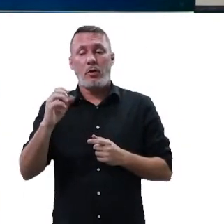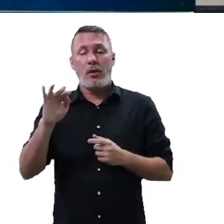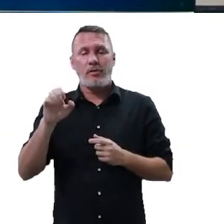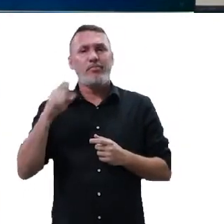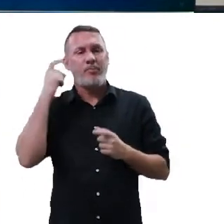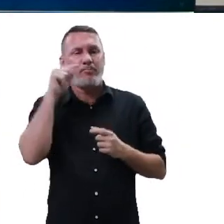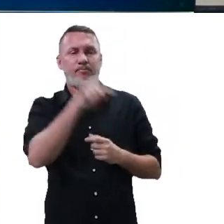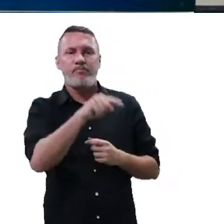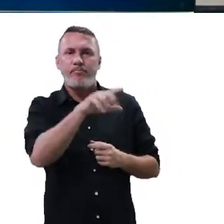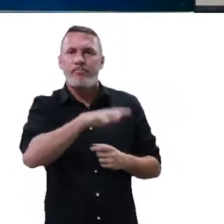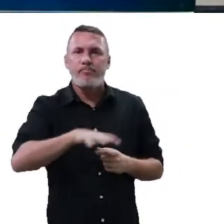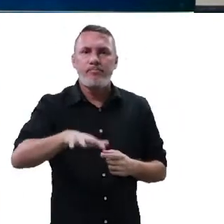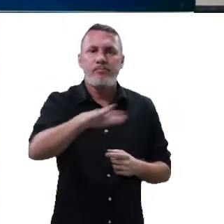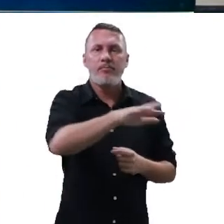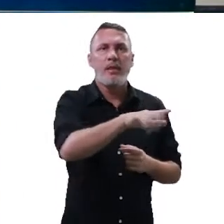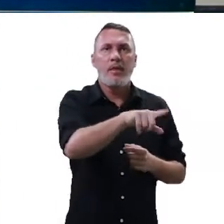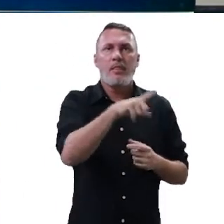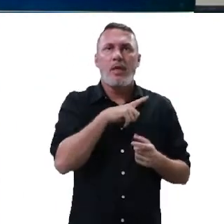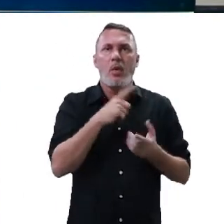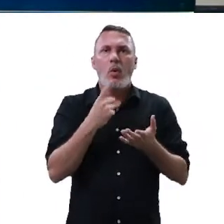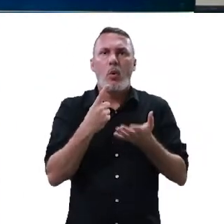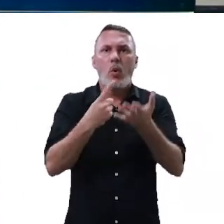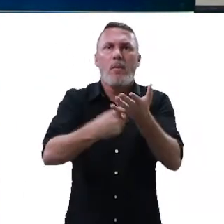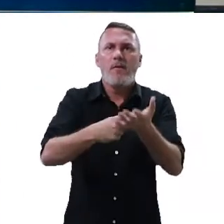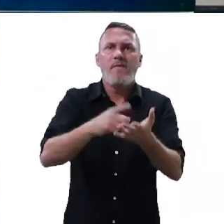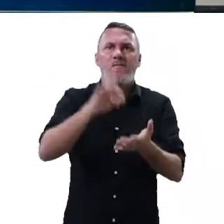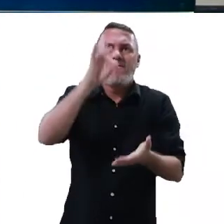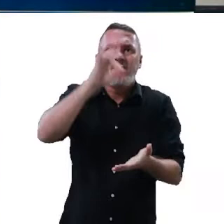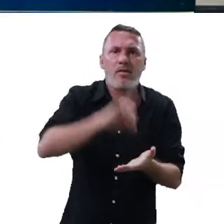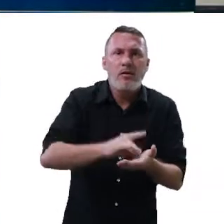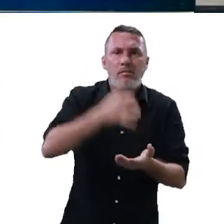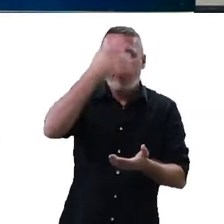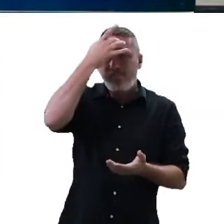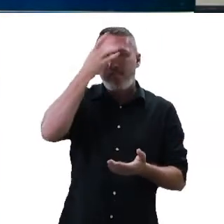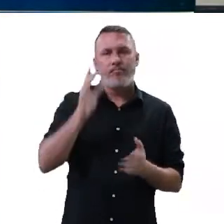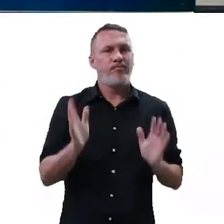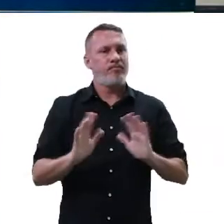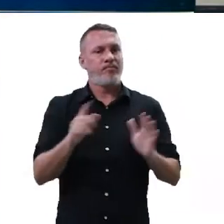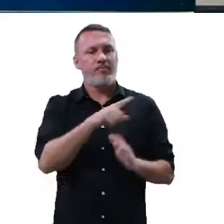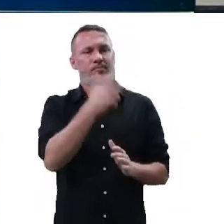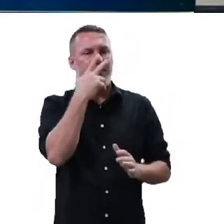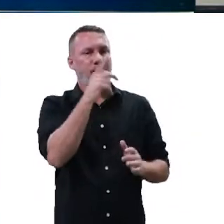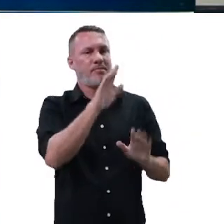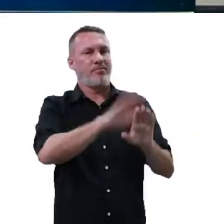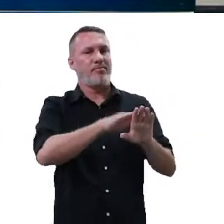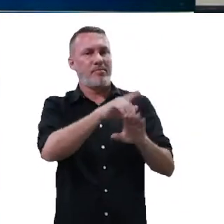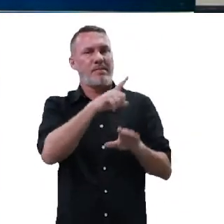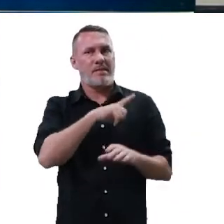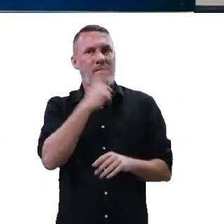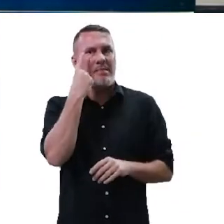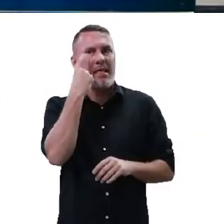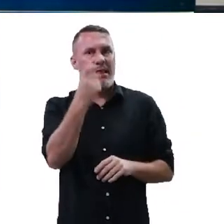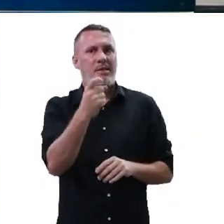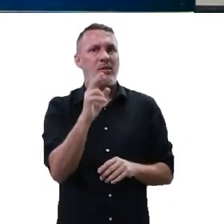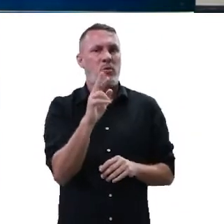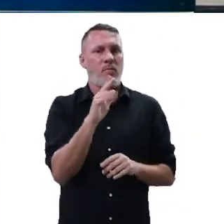Sócrates esses camaradas não têm compromisso com a verdade. Eles querem apenas, por interesses, ensinar